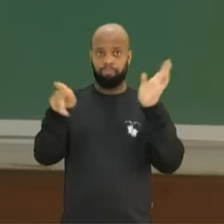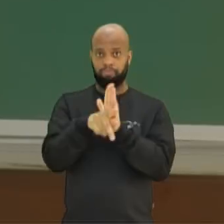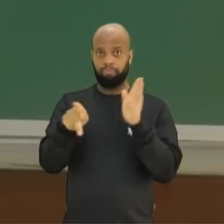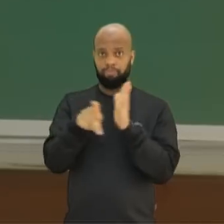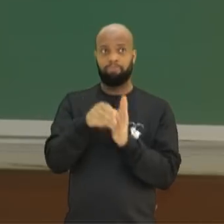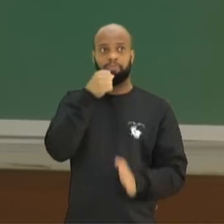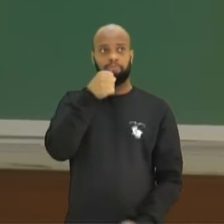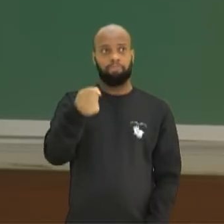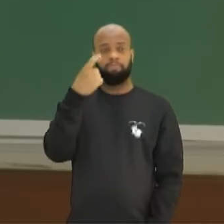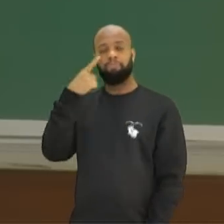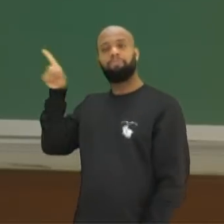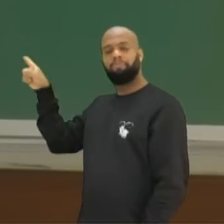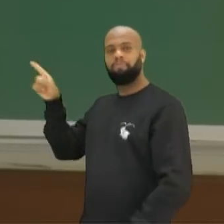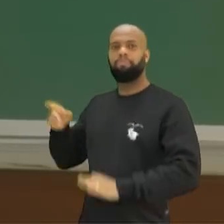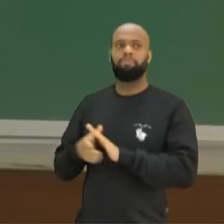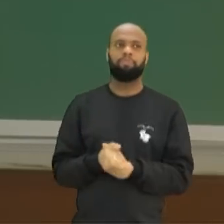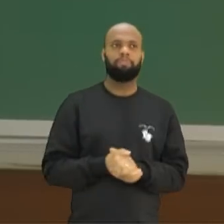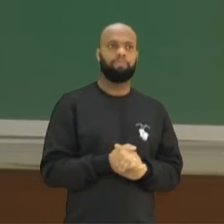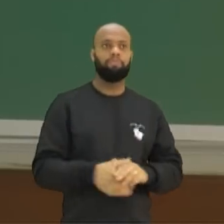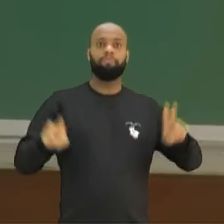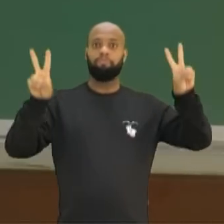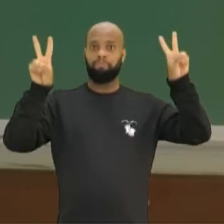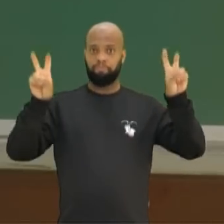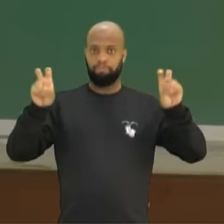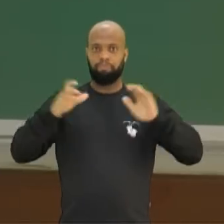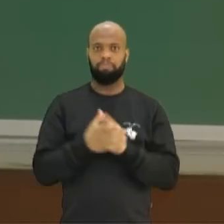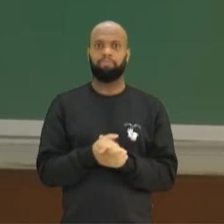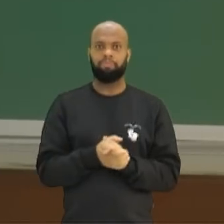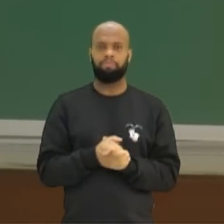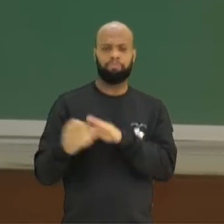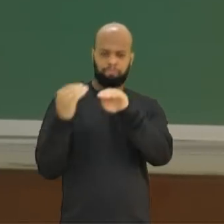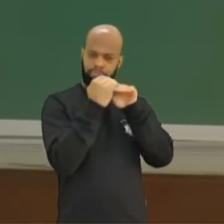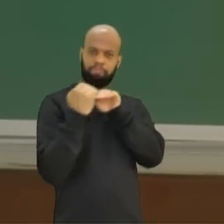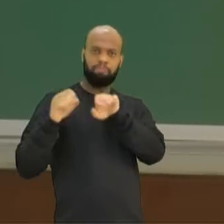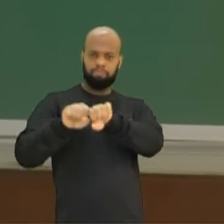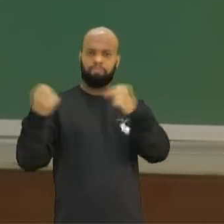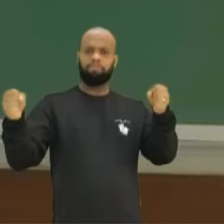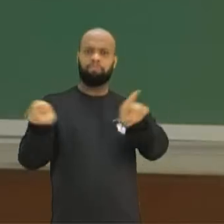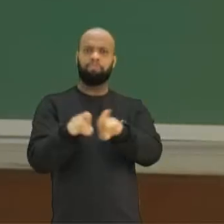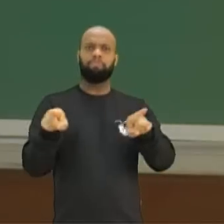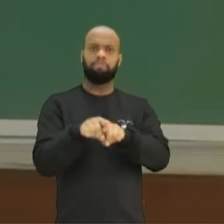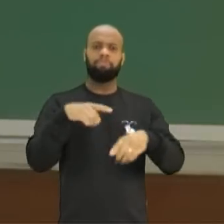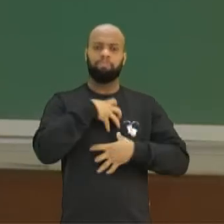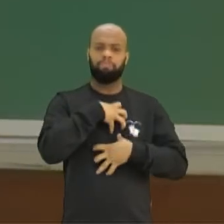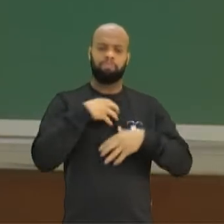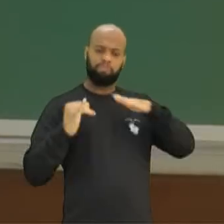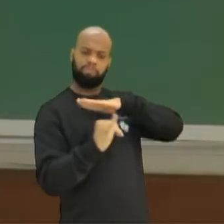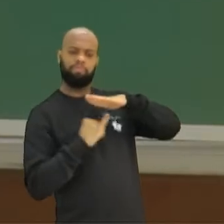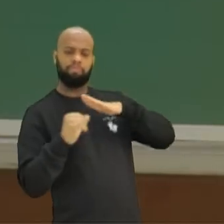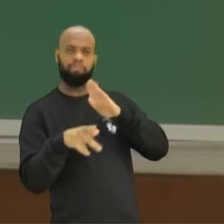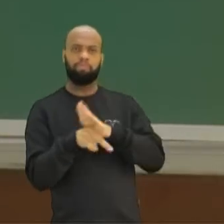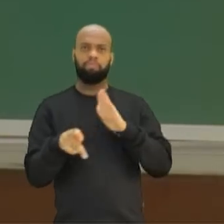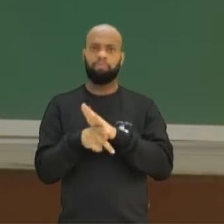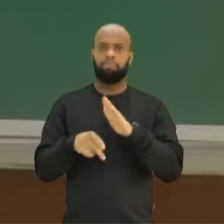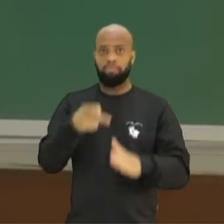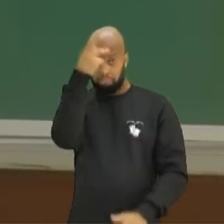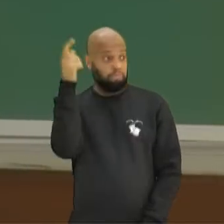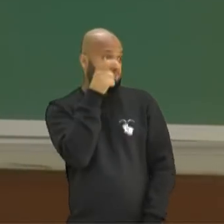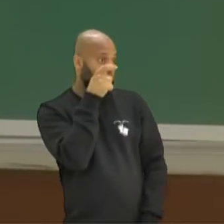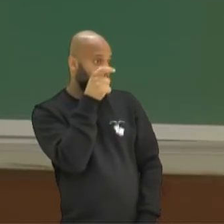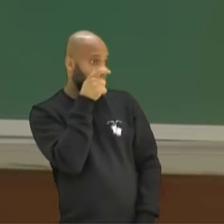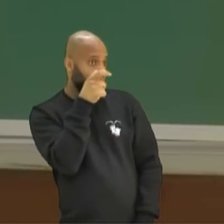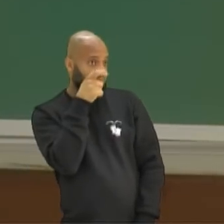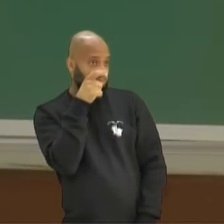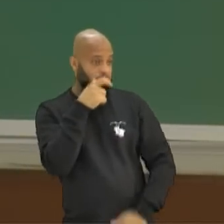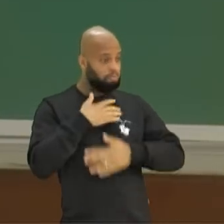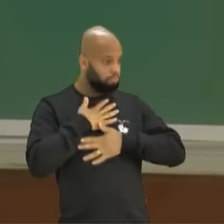reportagem é Streaming, quebra paradigmas e faz diferença na indústria do entretenimento. Essa foi a reportagem que nós